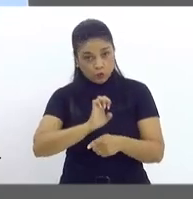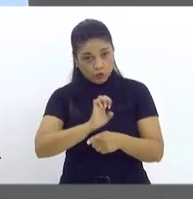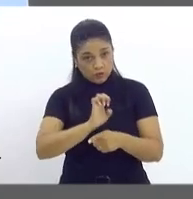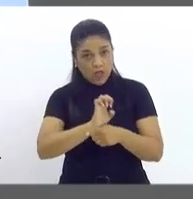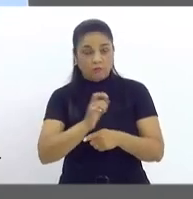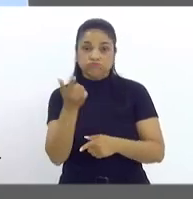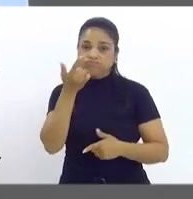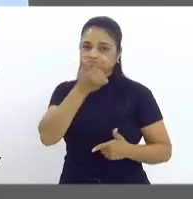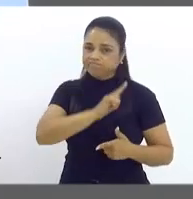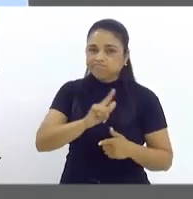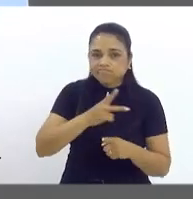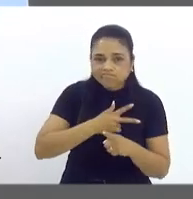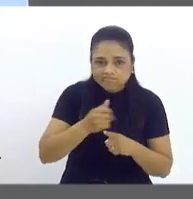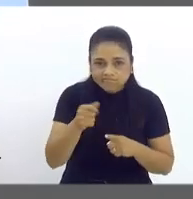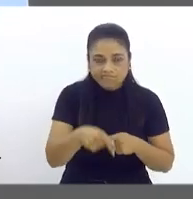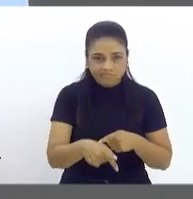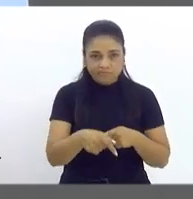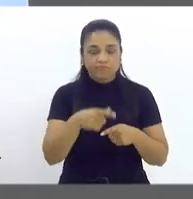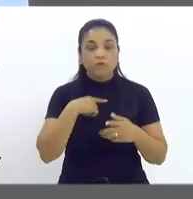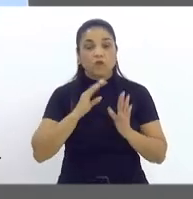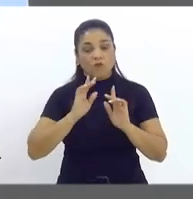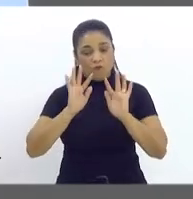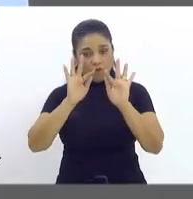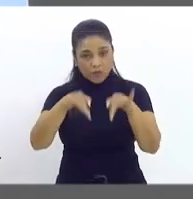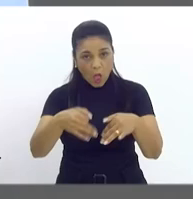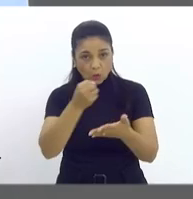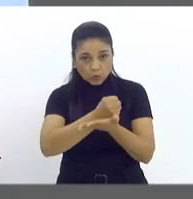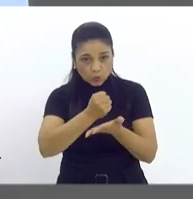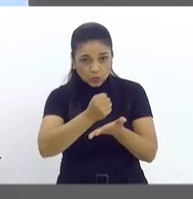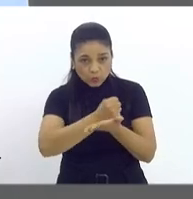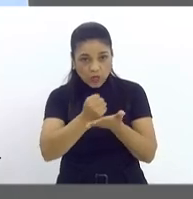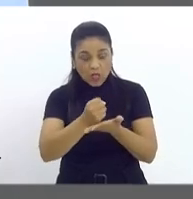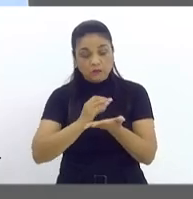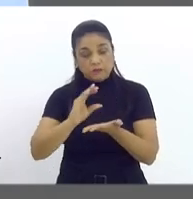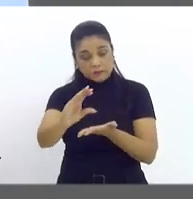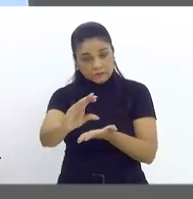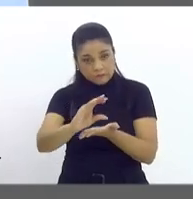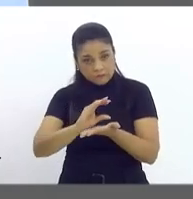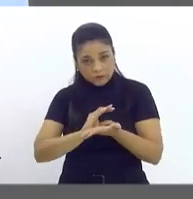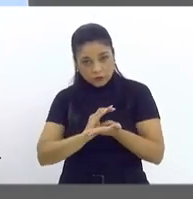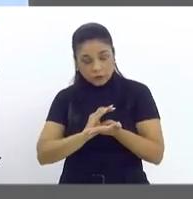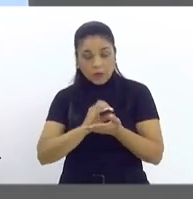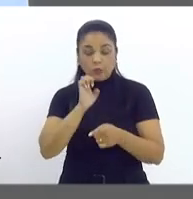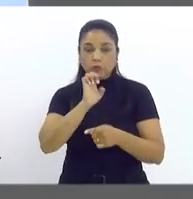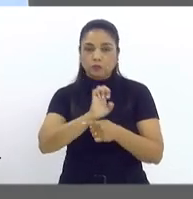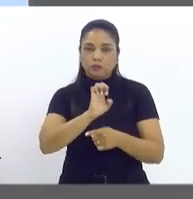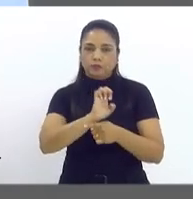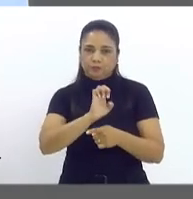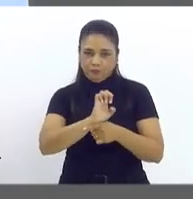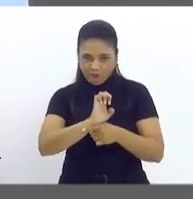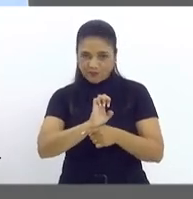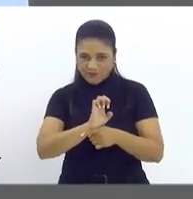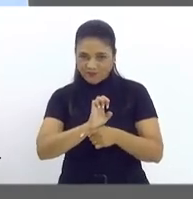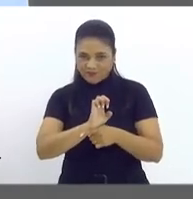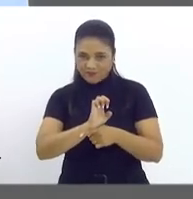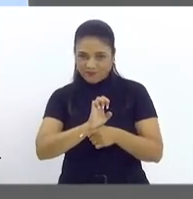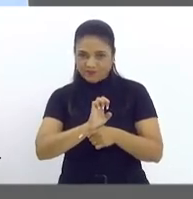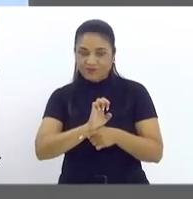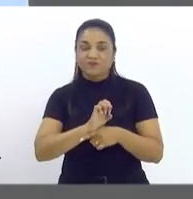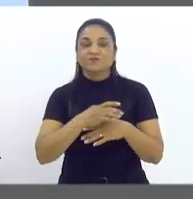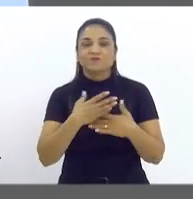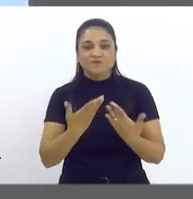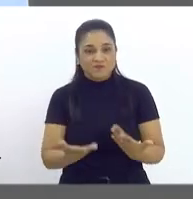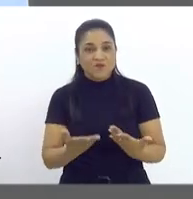A empresa, ela, ao final da concessão, esses investimentos eles são revertidos ao estado e ficam para o